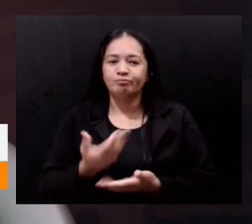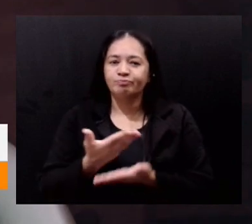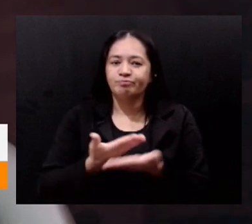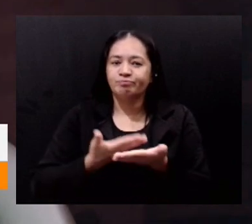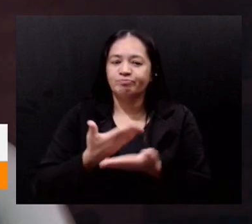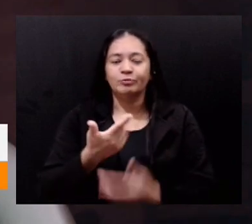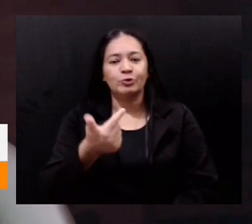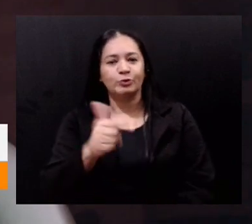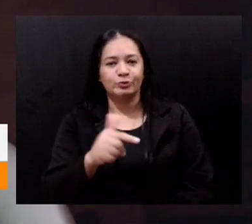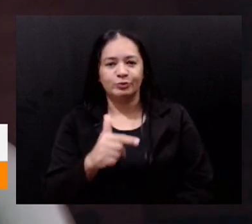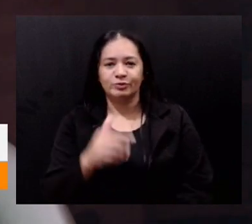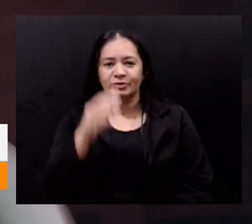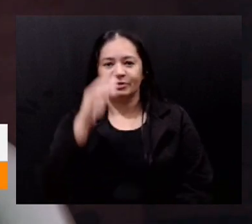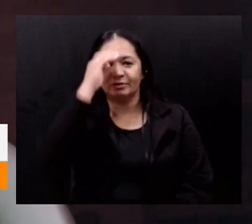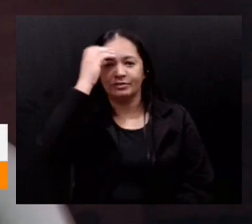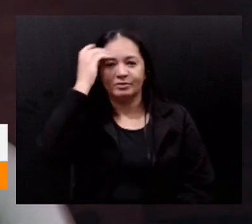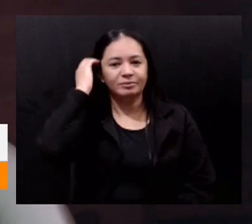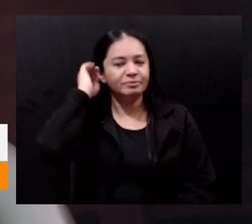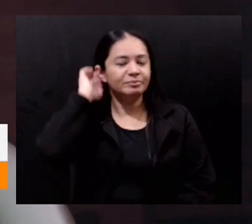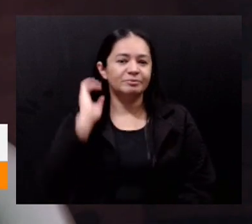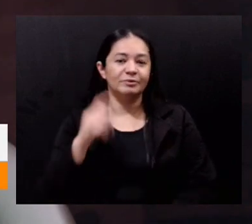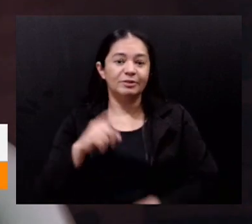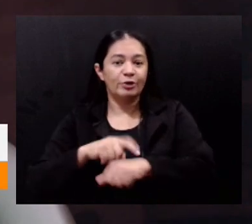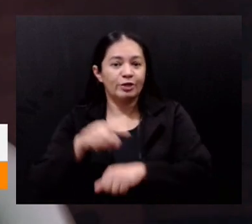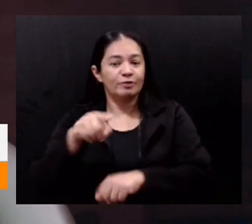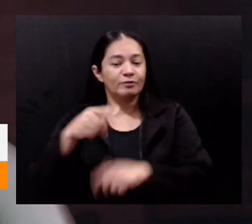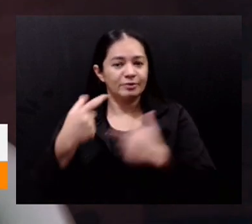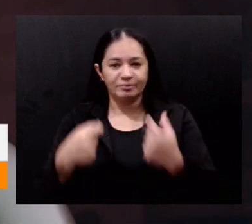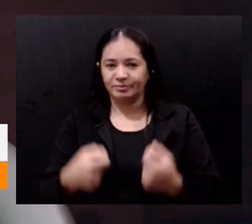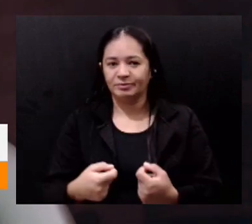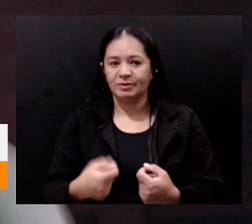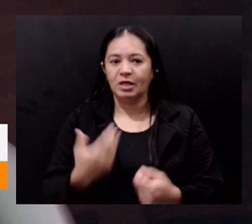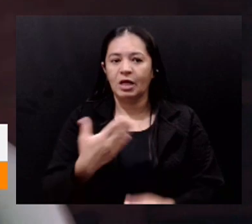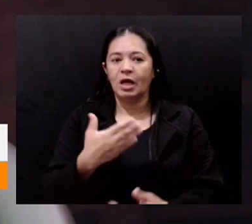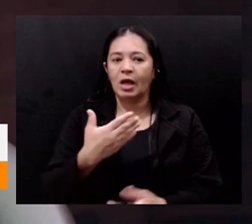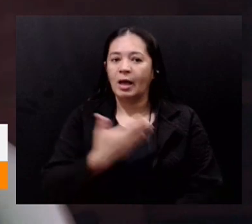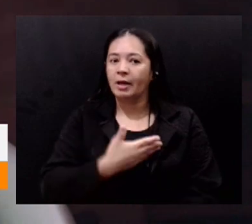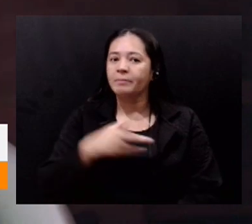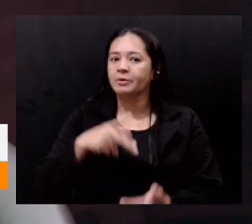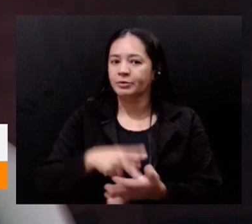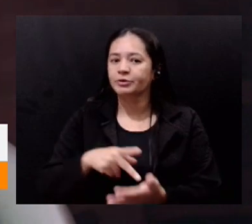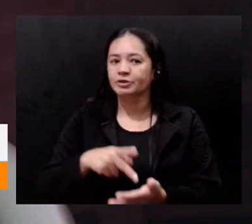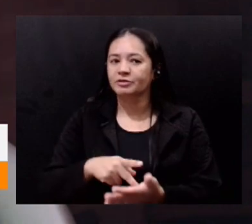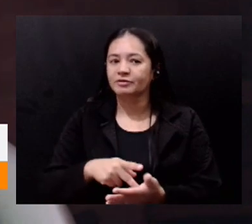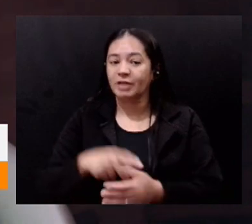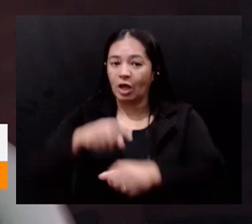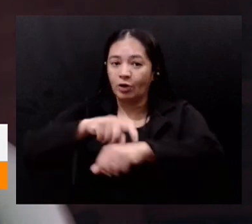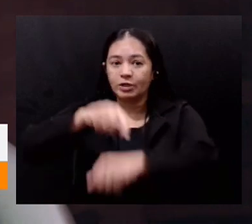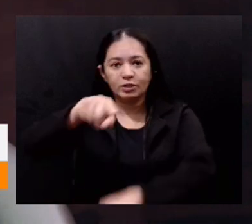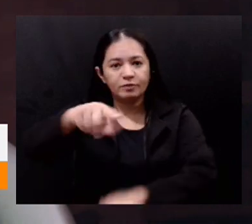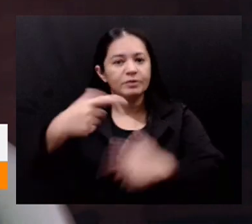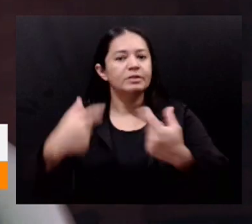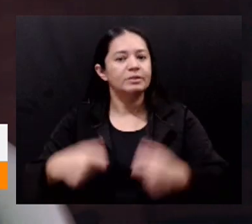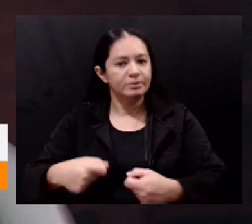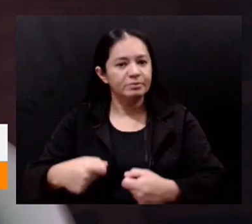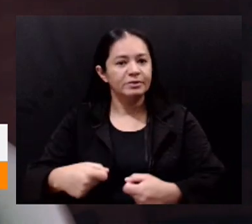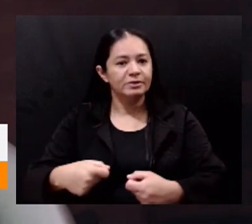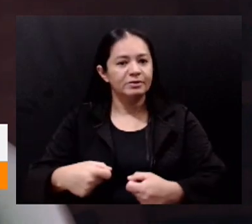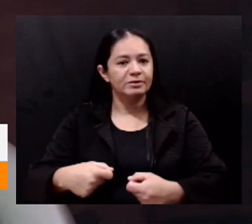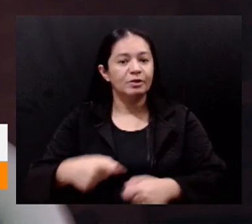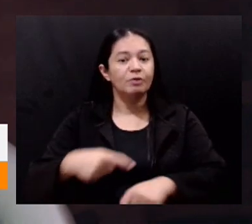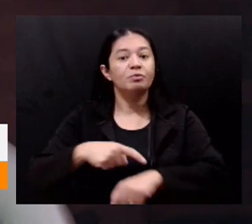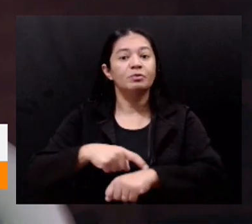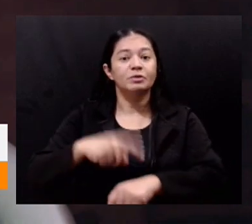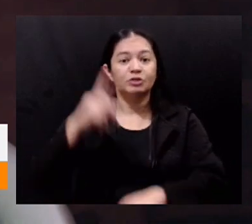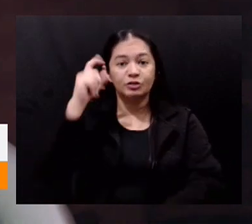do seu lado nas horas que você precisa. Amigo mesmo de verdade, é aquela hora que você precisa, aquele momento que você não está legal e vai